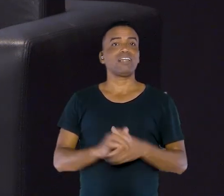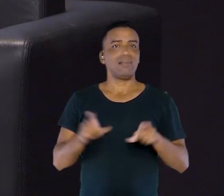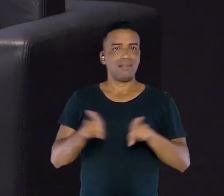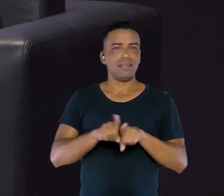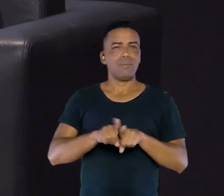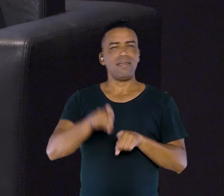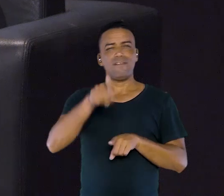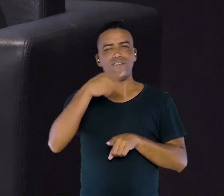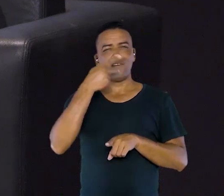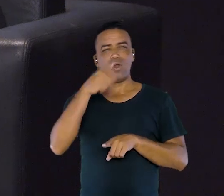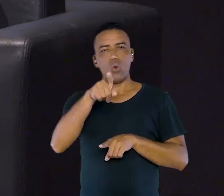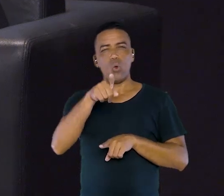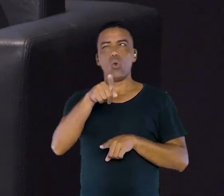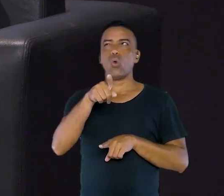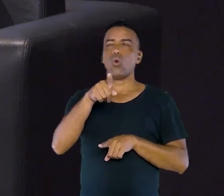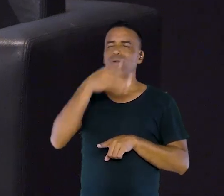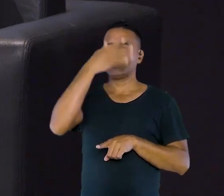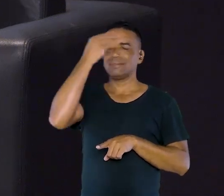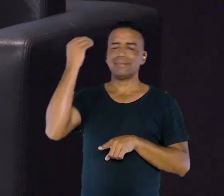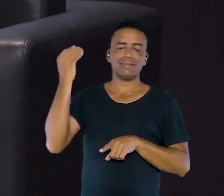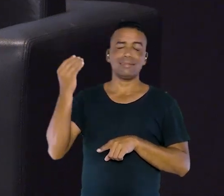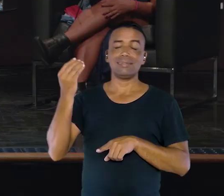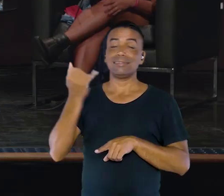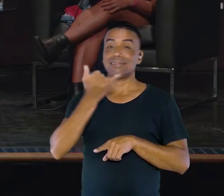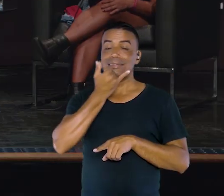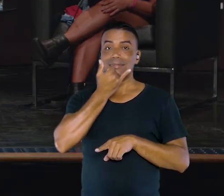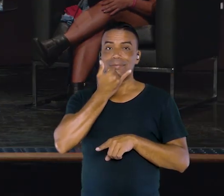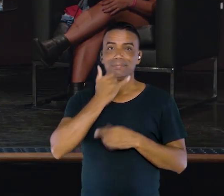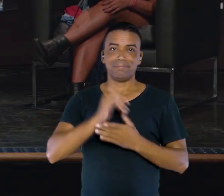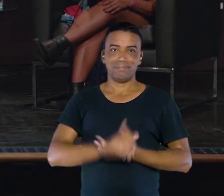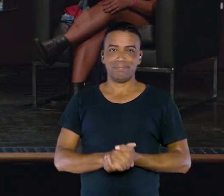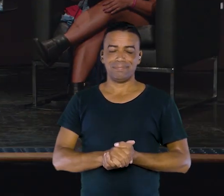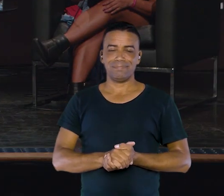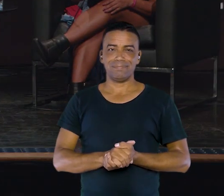no que você falou, esqueci.